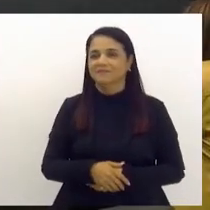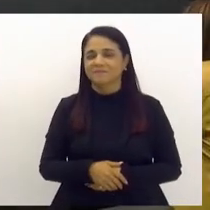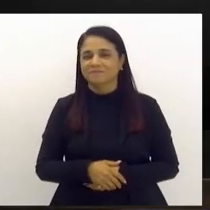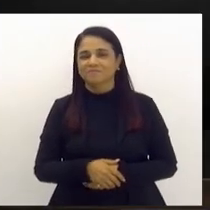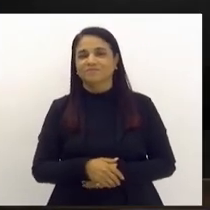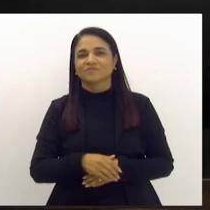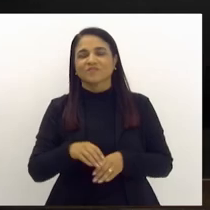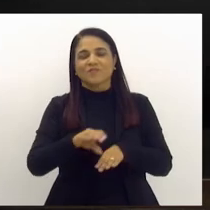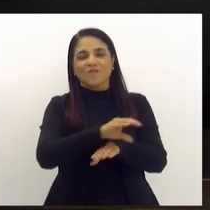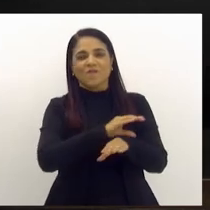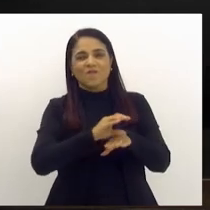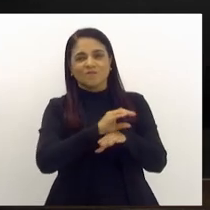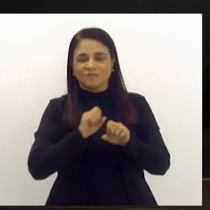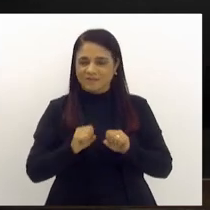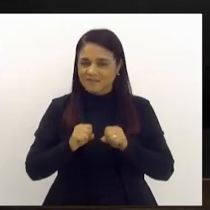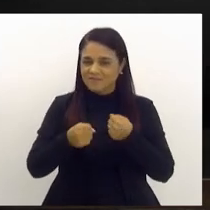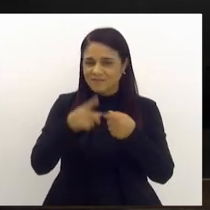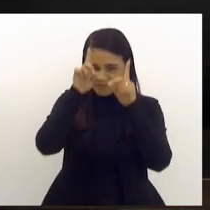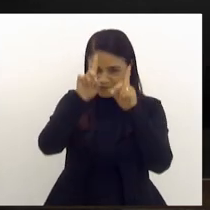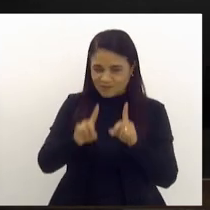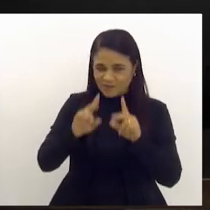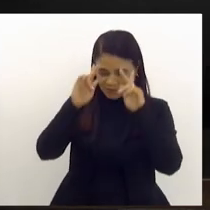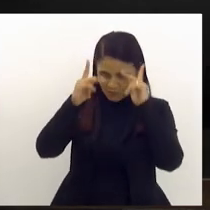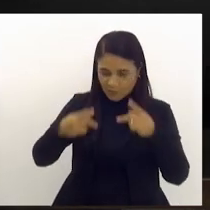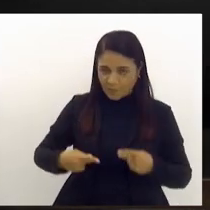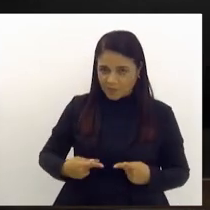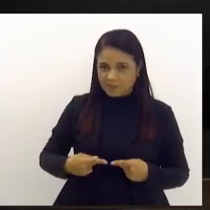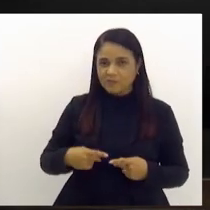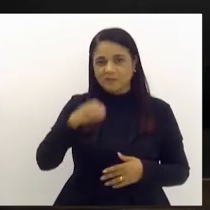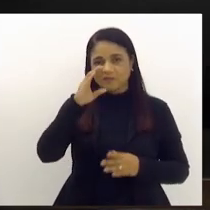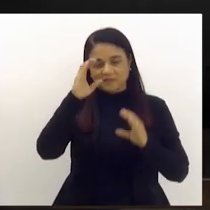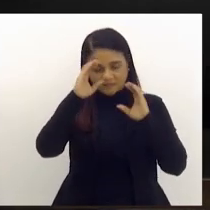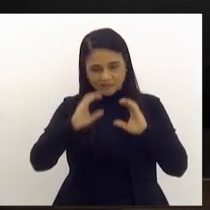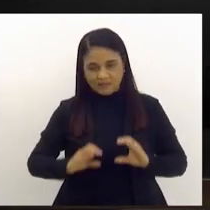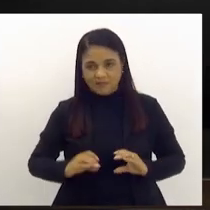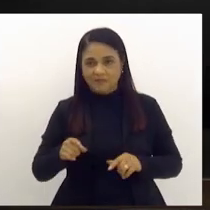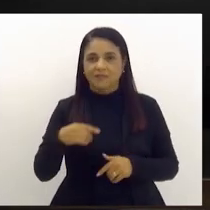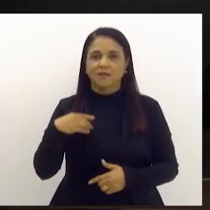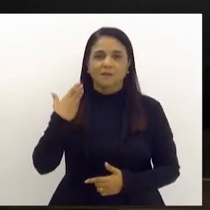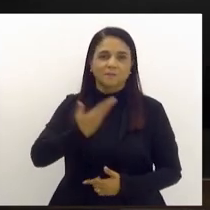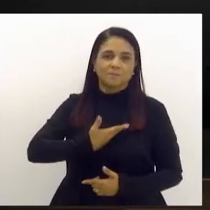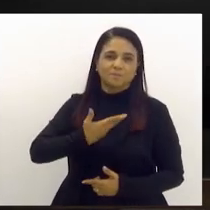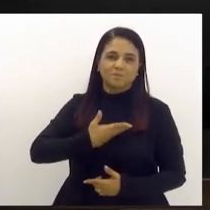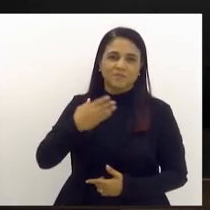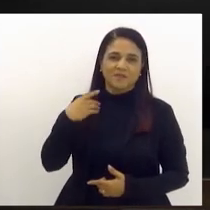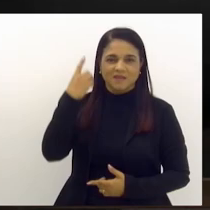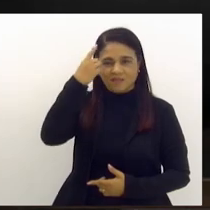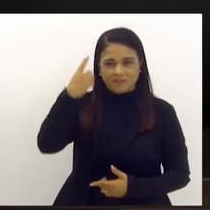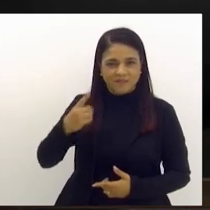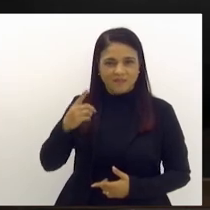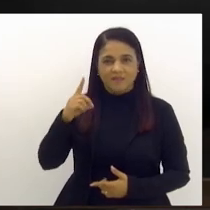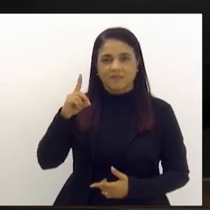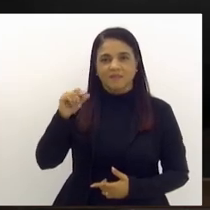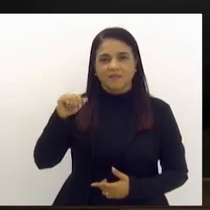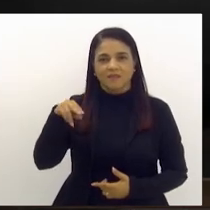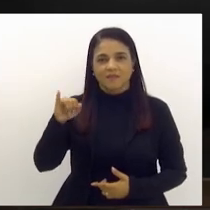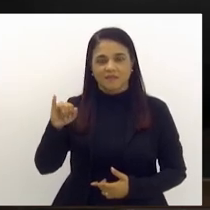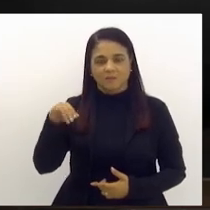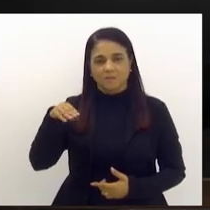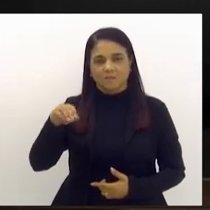Pela Comissão de Defesa dos Direitos Humanos e Cidadania, nossa querida amiga deputada Dani Monteiro.